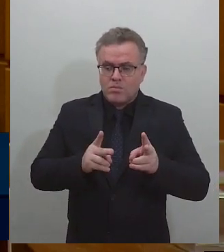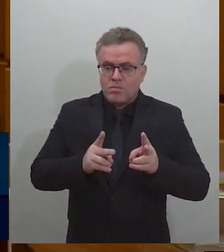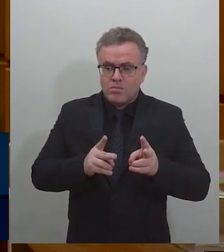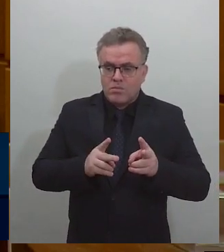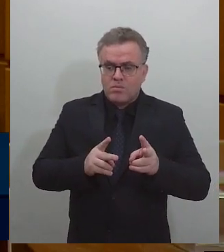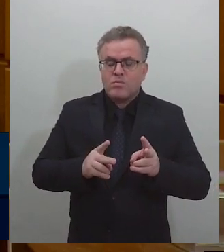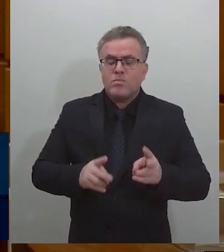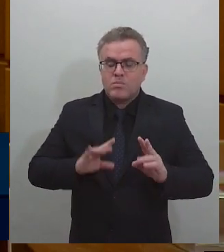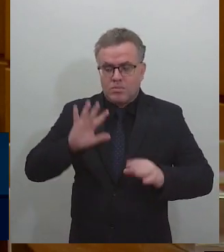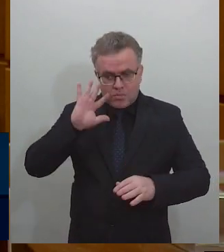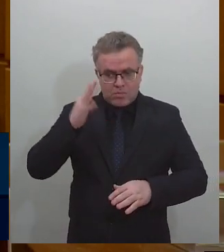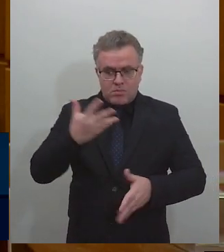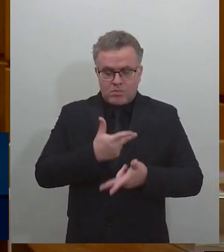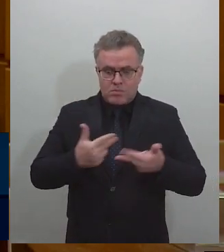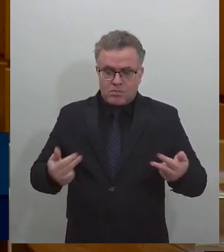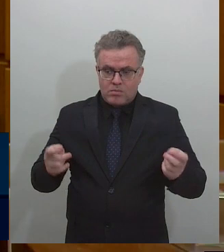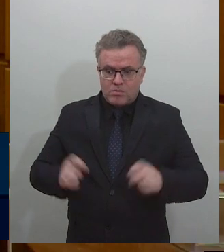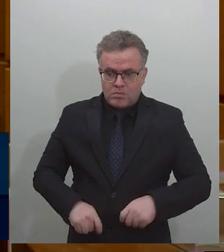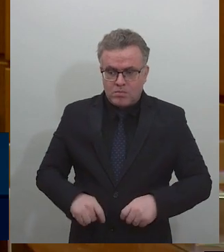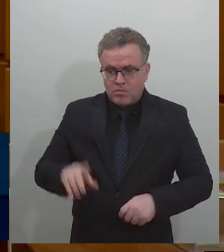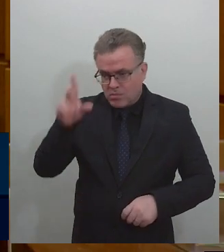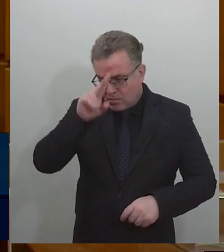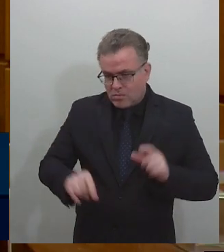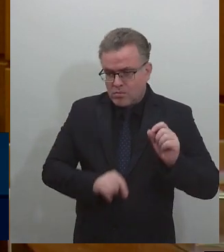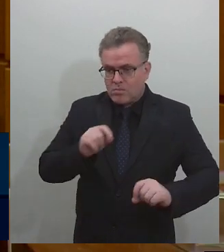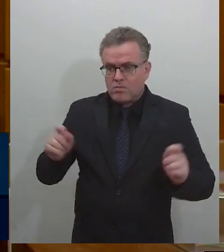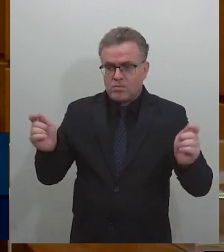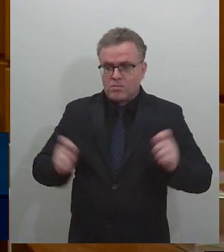não amamentar não as torna menos mãe.